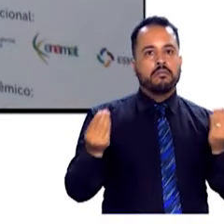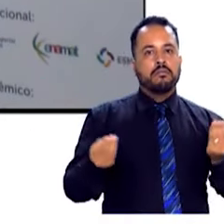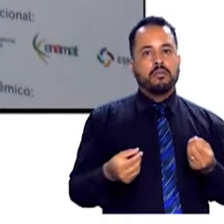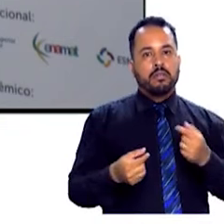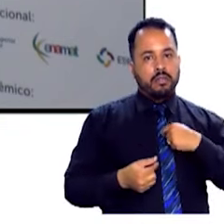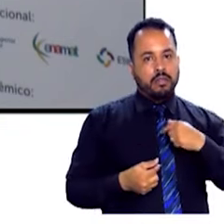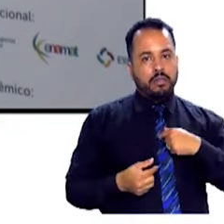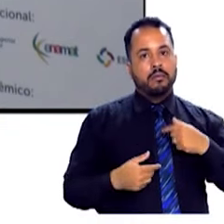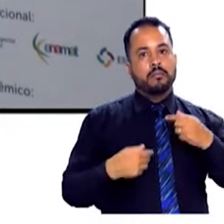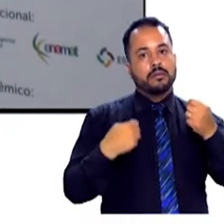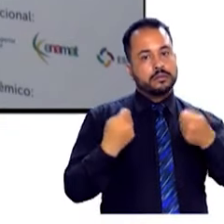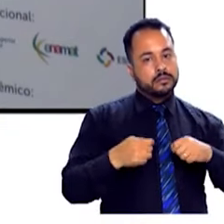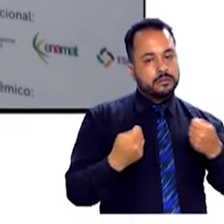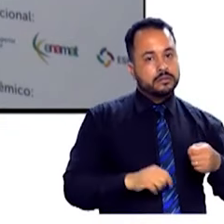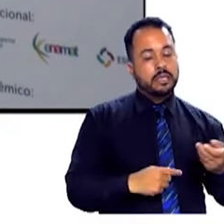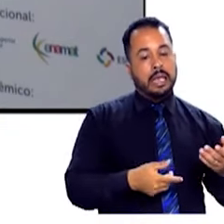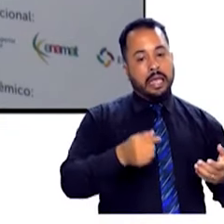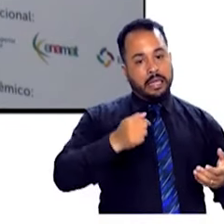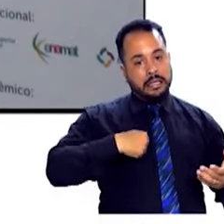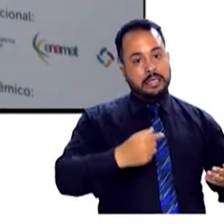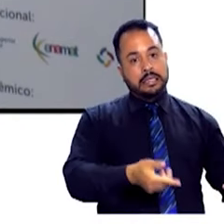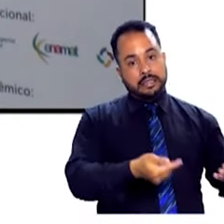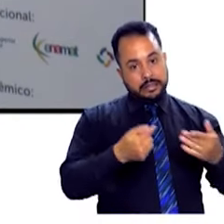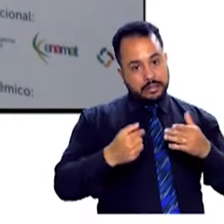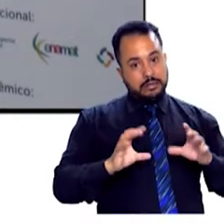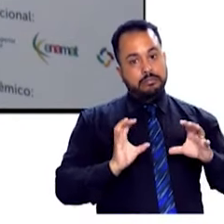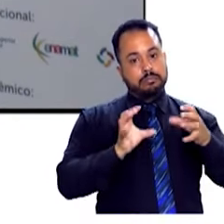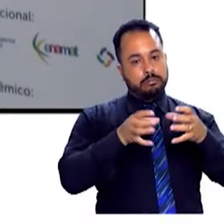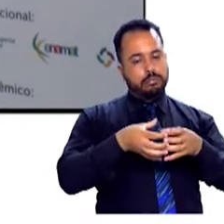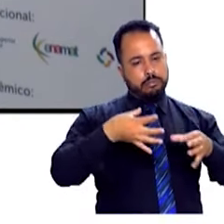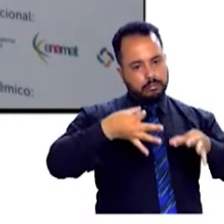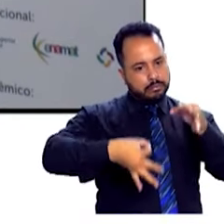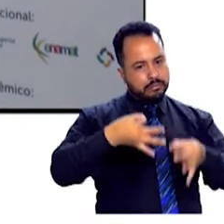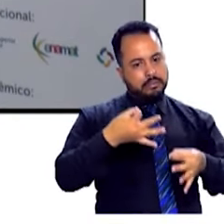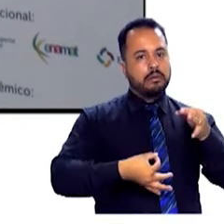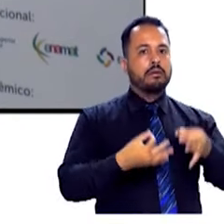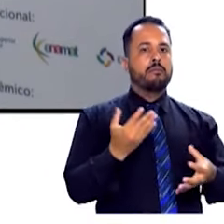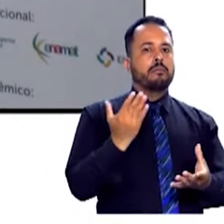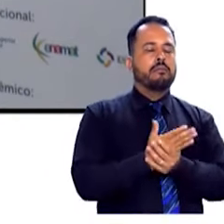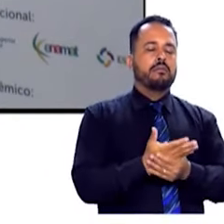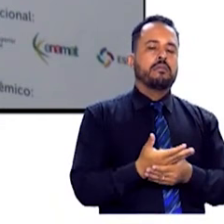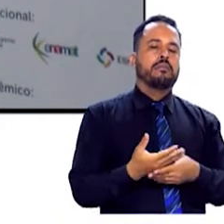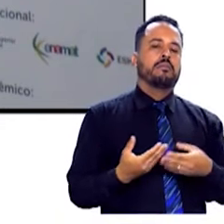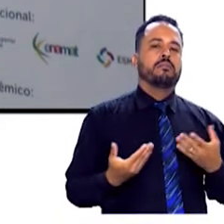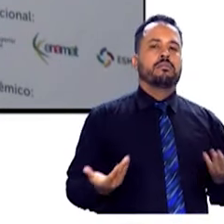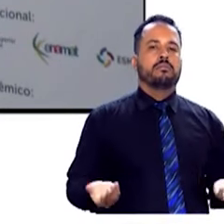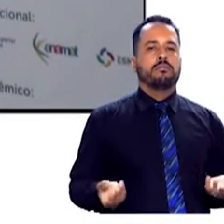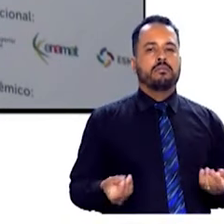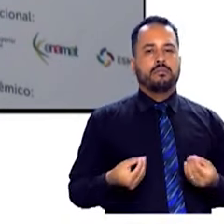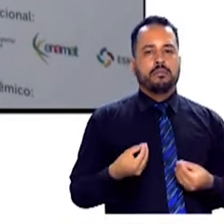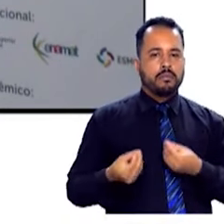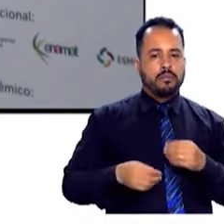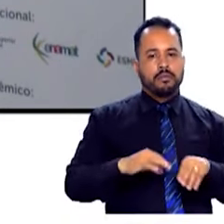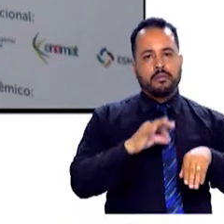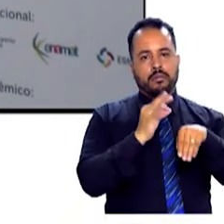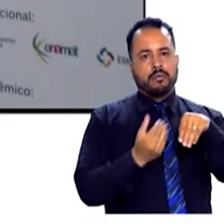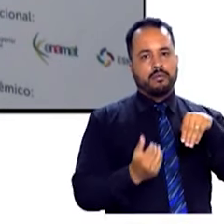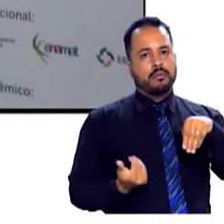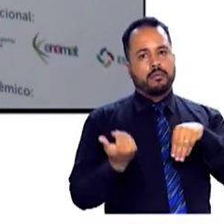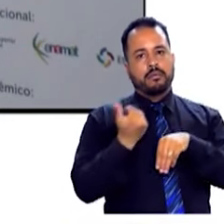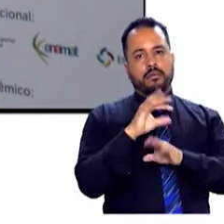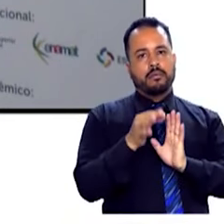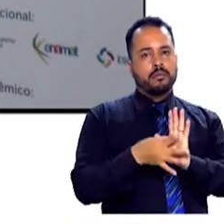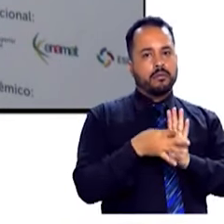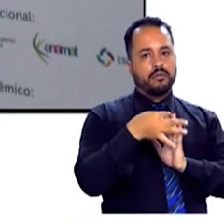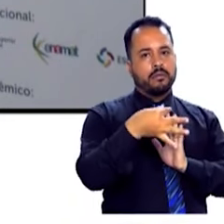eu deva receber isso aqui para julgar e aí nos Ministro Benjamim destacou e disse que